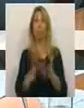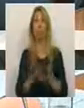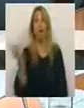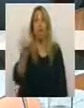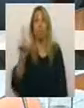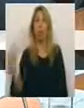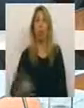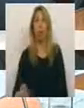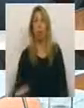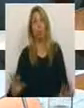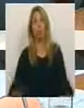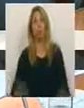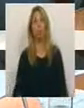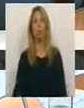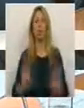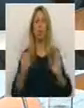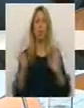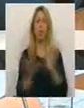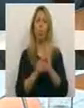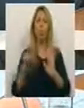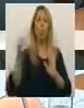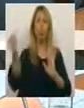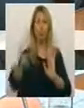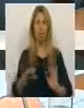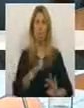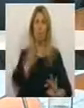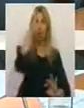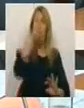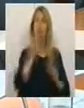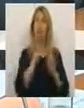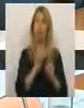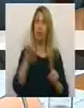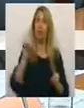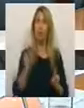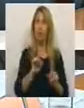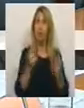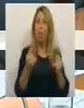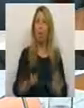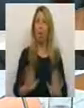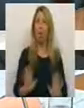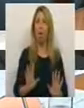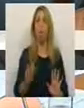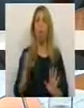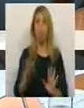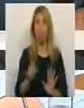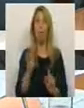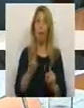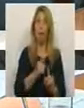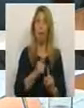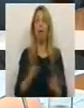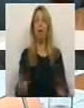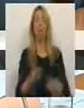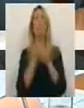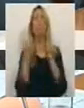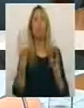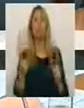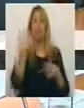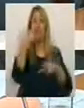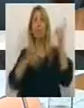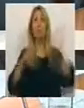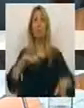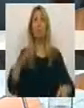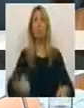Mas aqui o ponto é o outro, Sr. Ministro. Não é só este, também é este. É porque é que têm que ser os